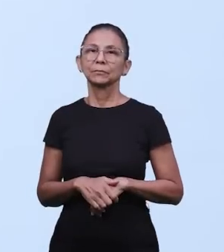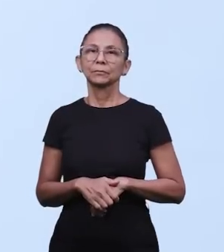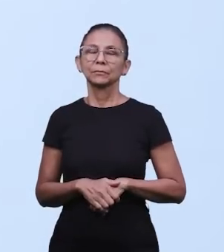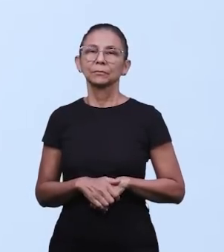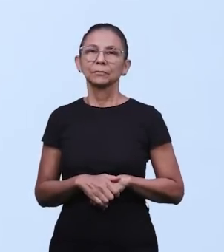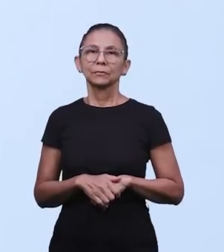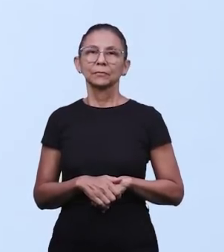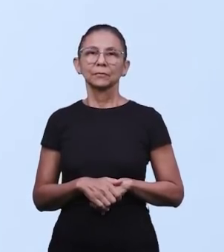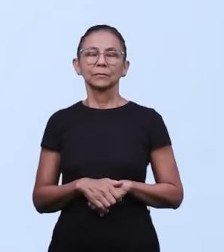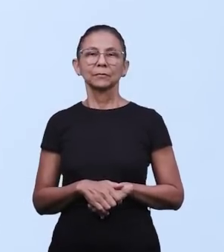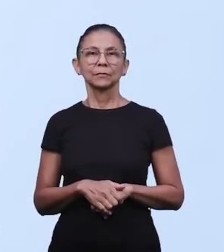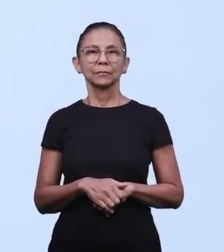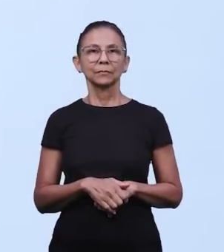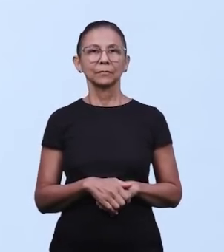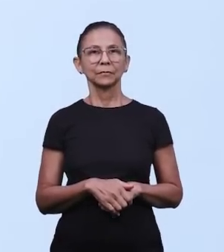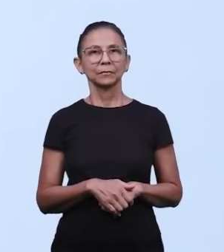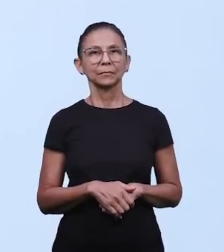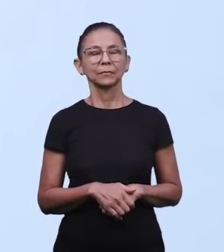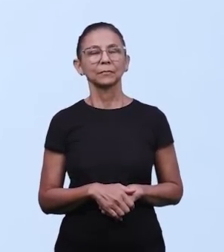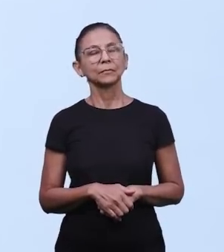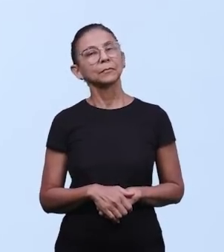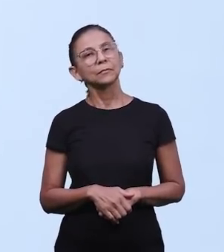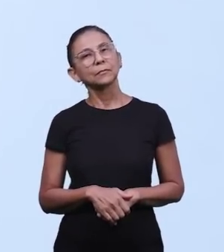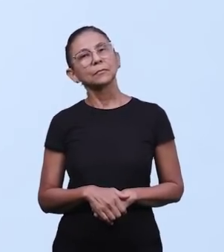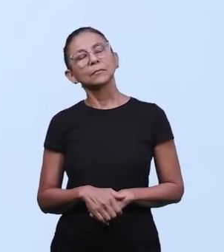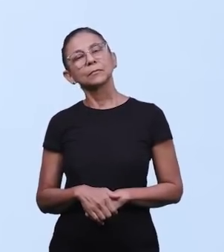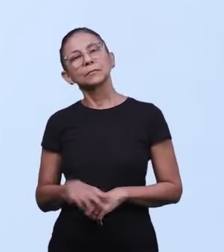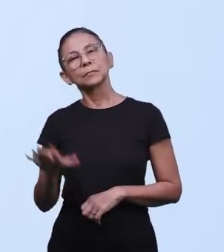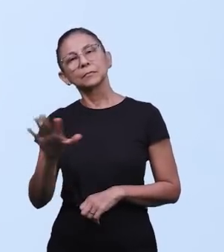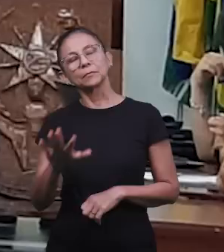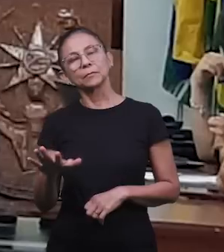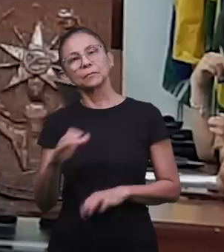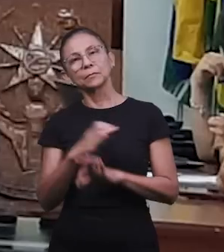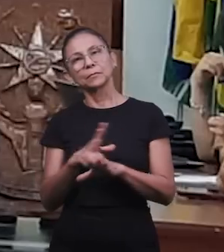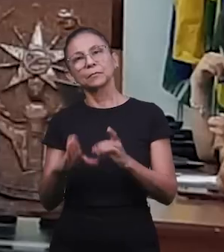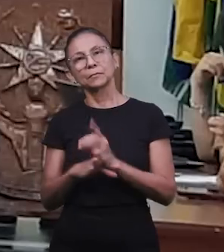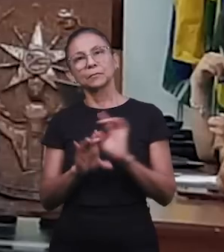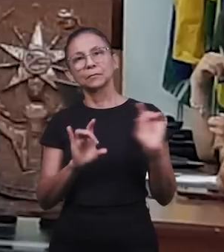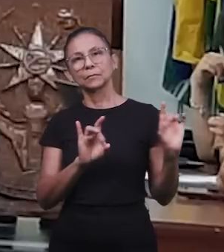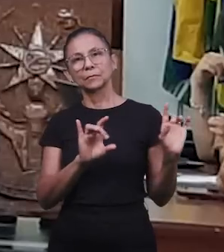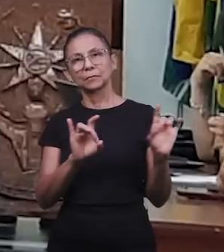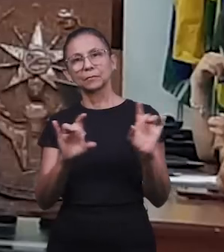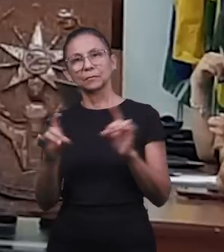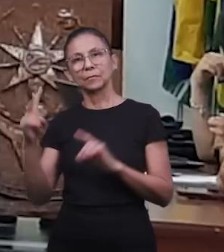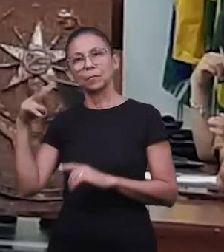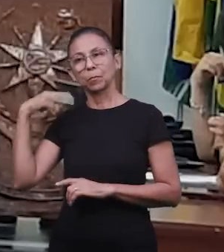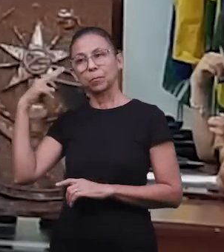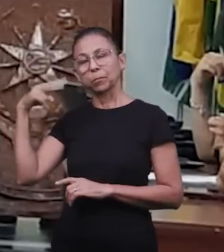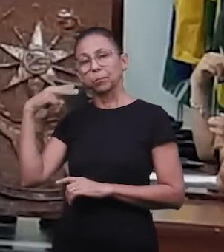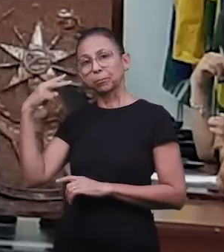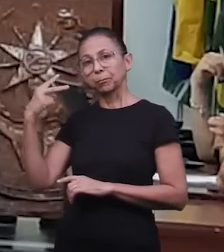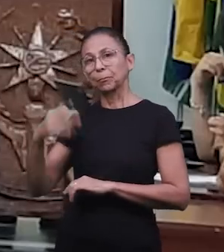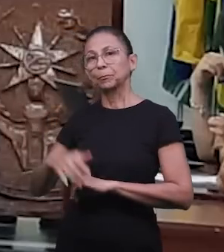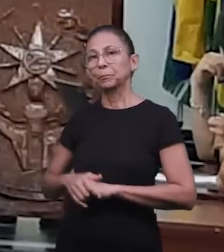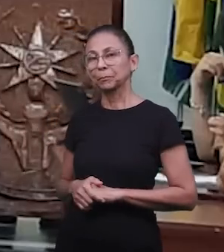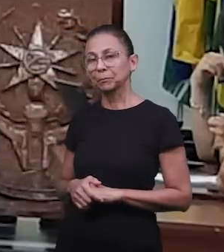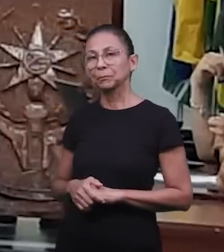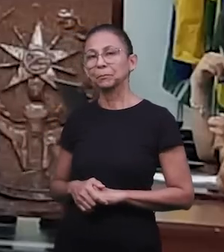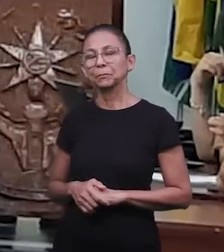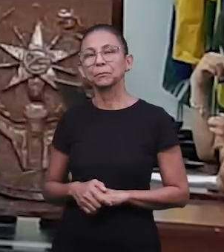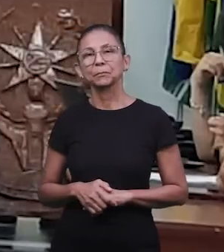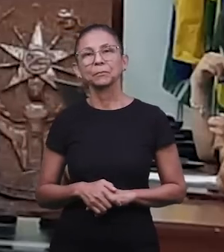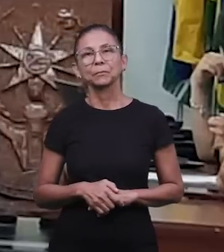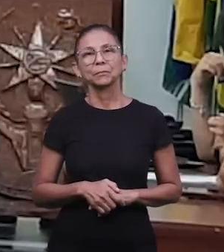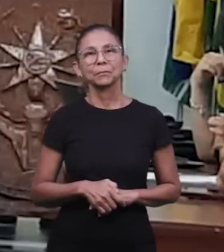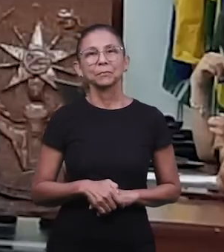para o estado do Ceará, onde temos muitas bênçãos para contar. Já no município de Pimenta Bueno, houve um culto especial